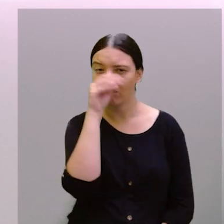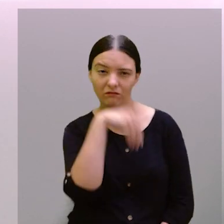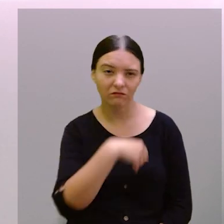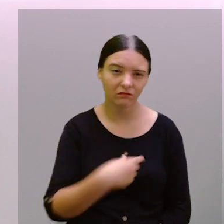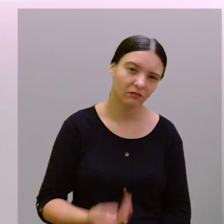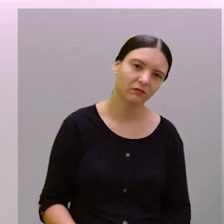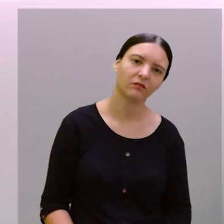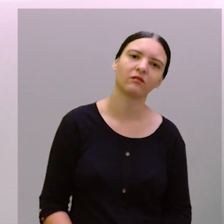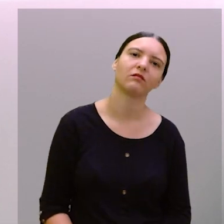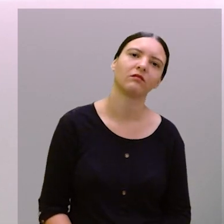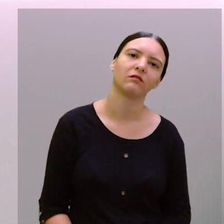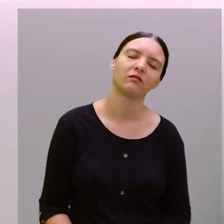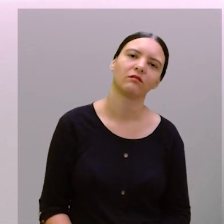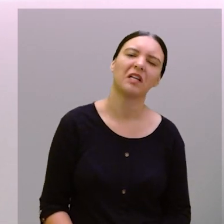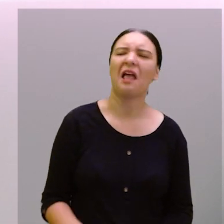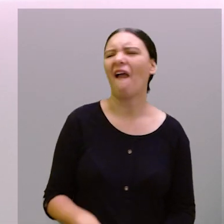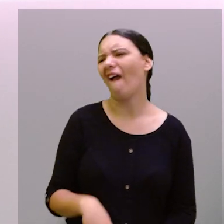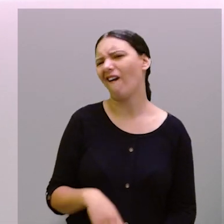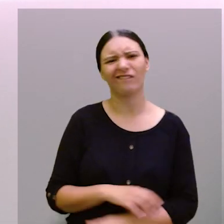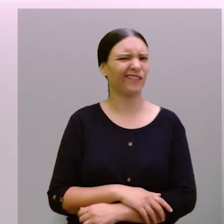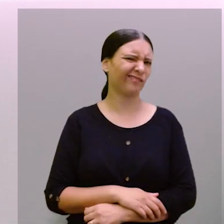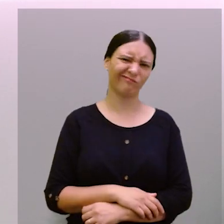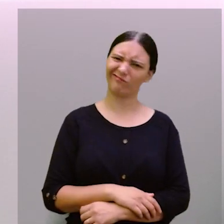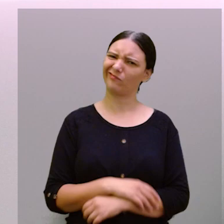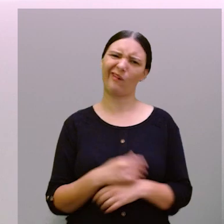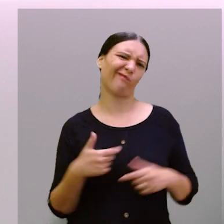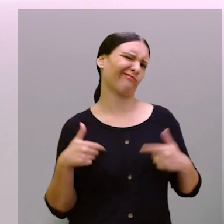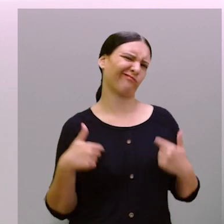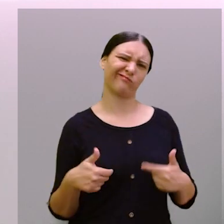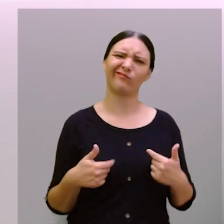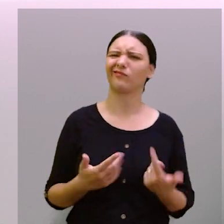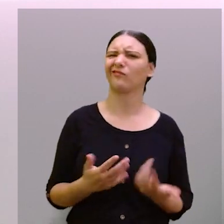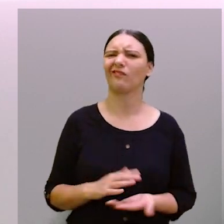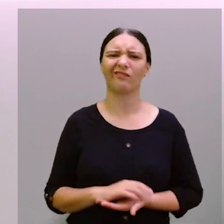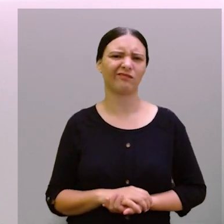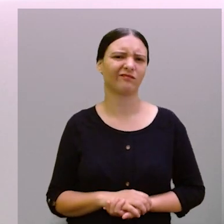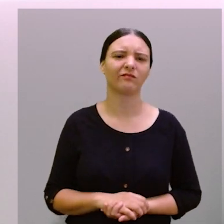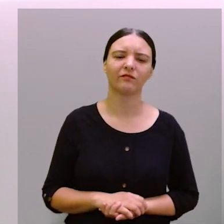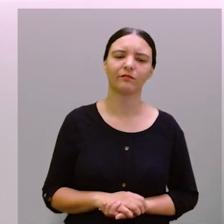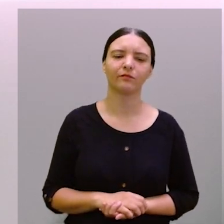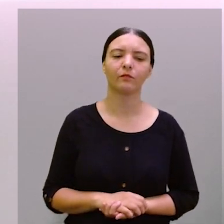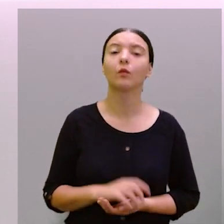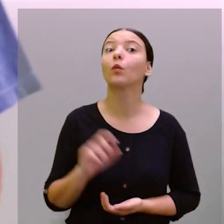preguiça. Não, gente, não tem saco. Oi?